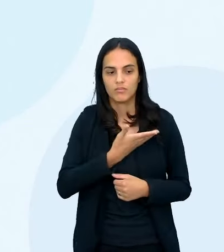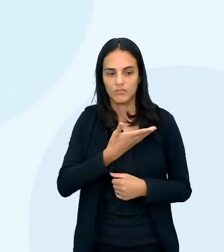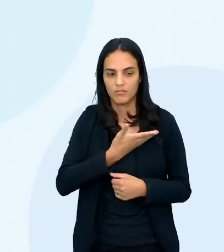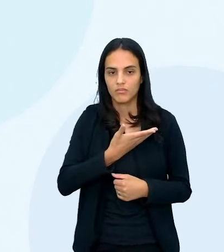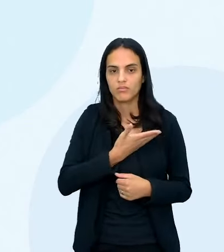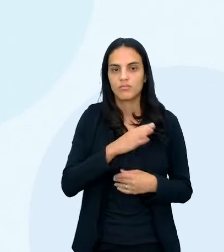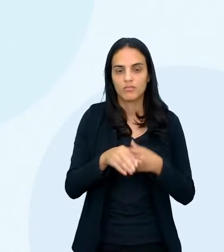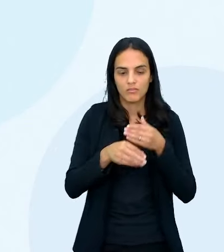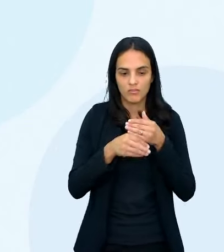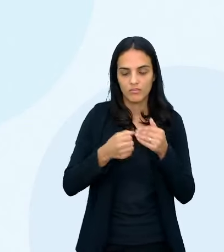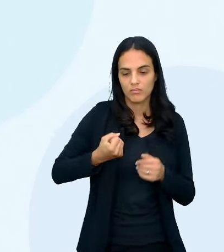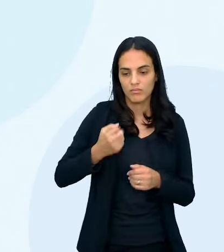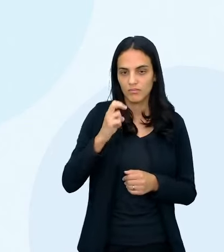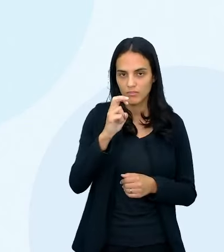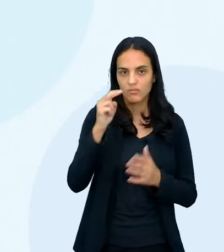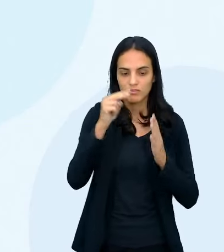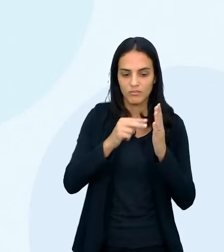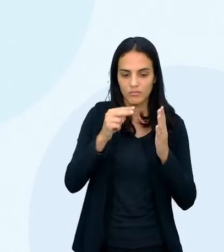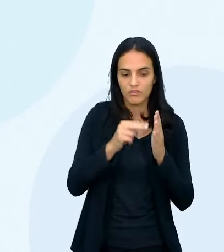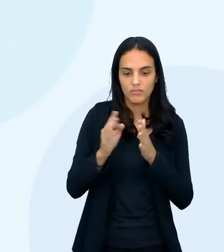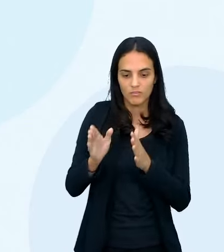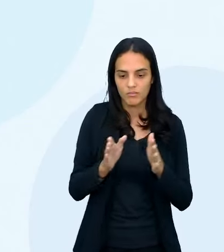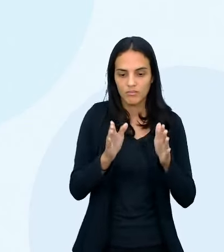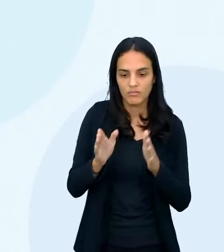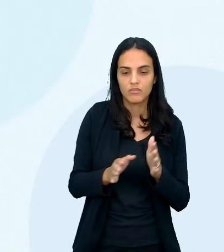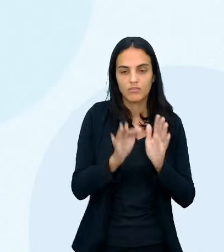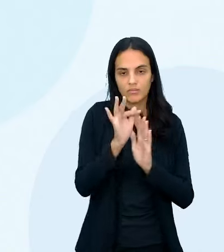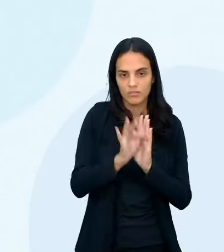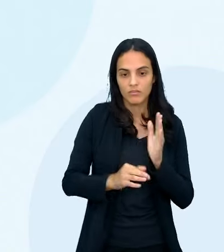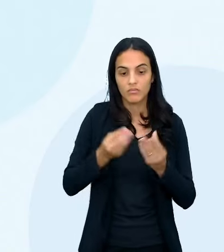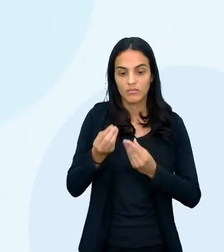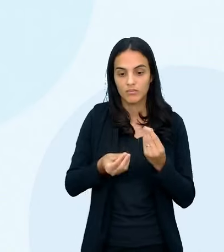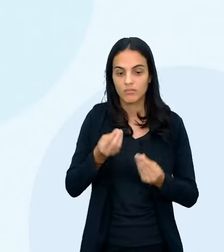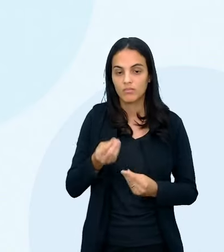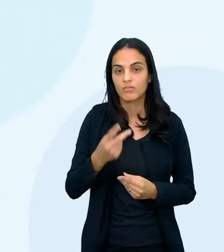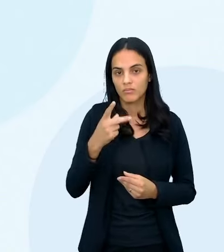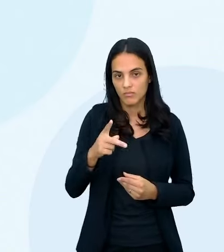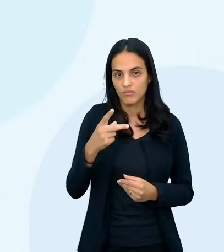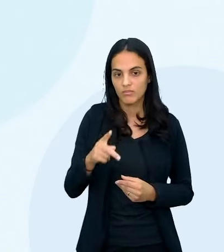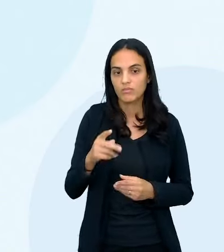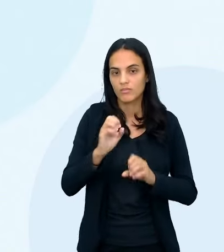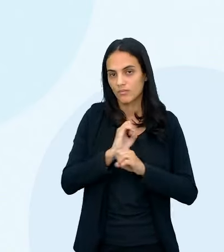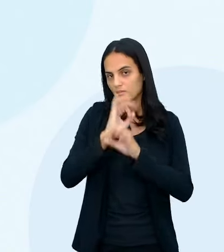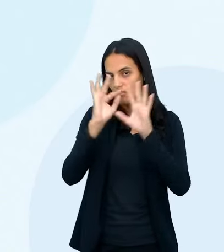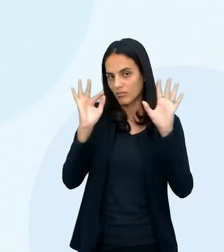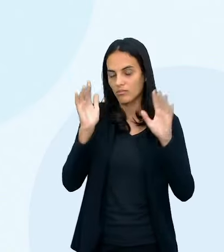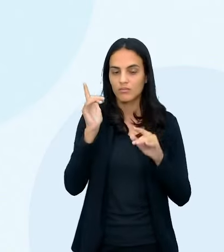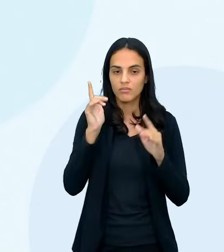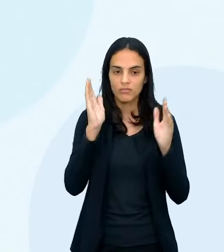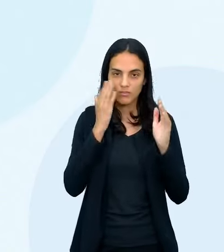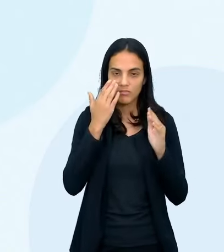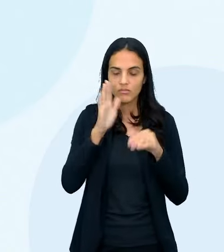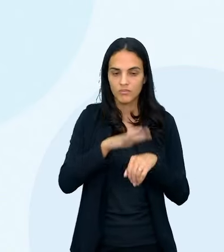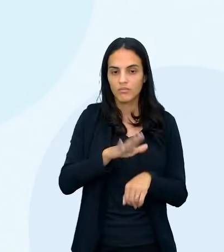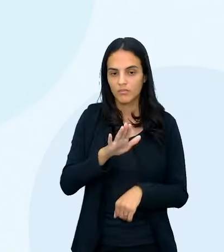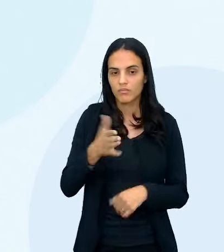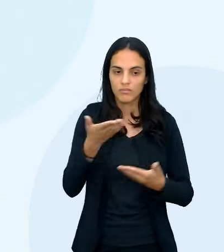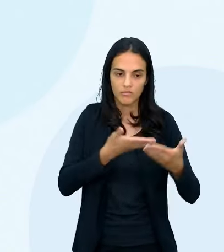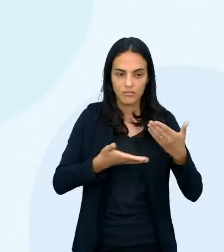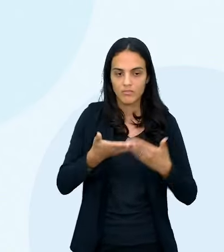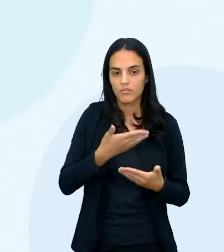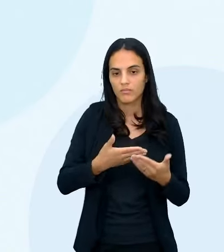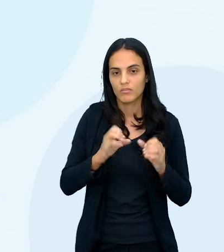componente 5, tá? De leitura e produção textual, para ver como que vocês podem deixar ainda mais claro para o estudante esse diálogo entre